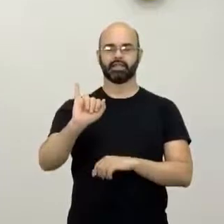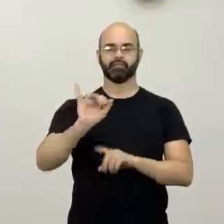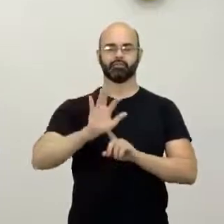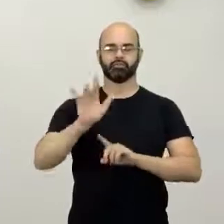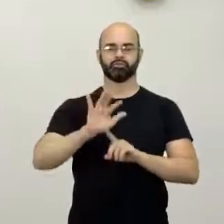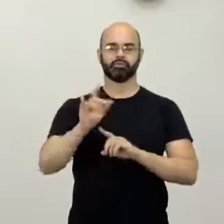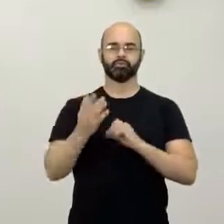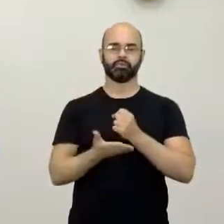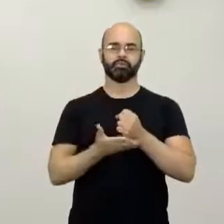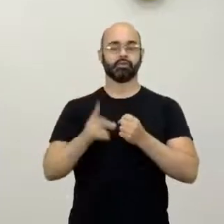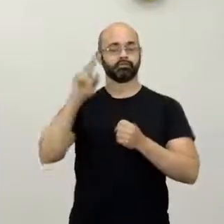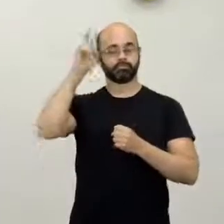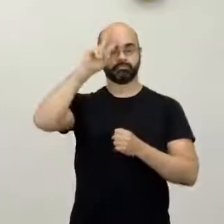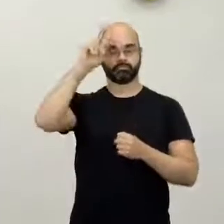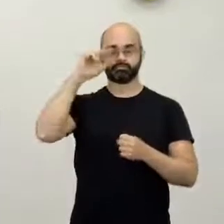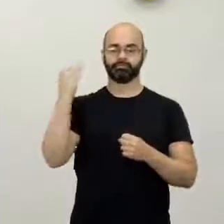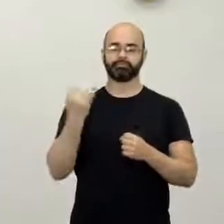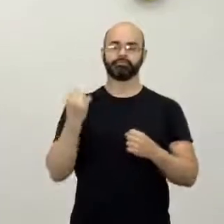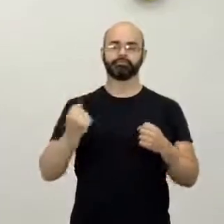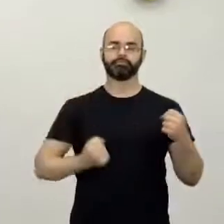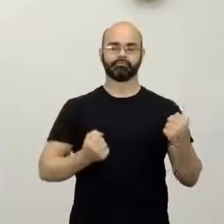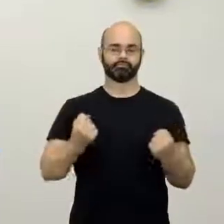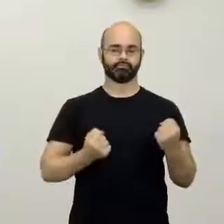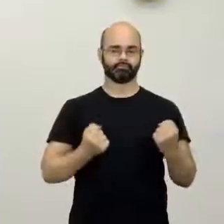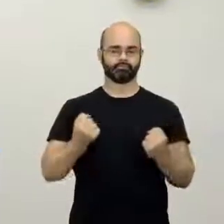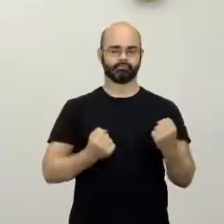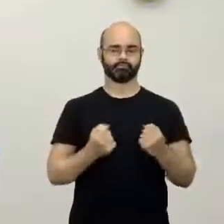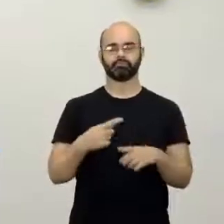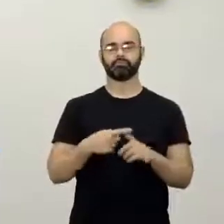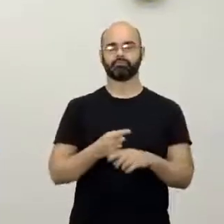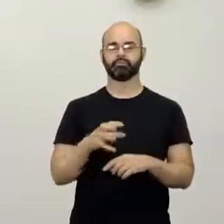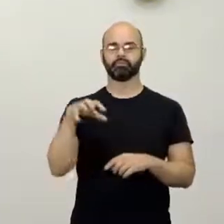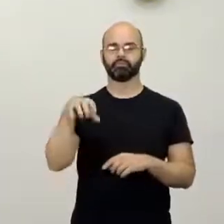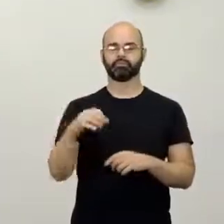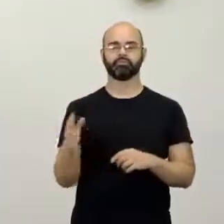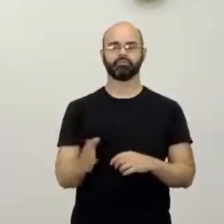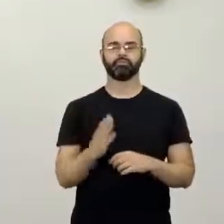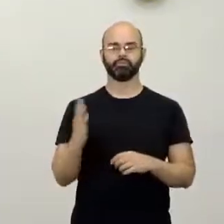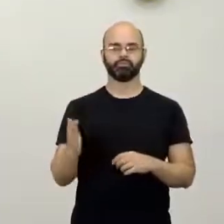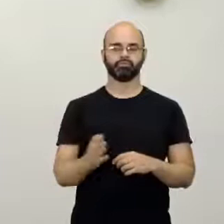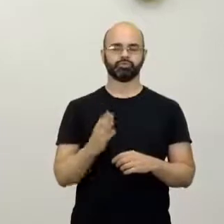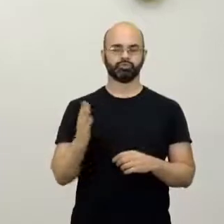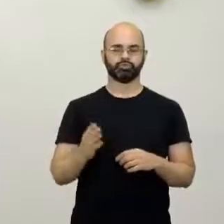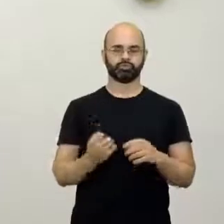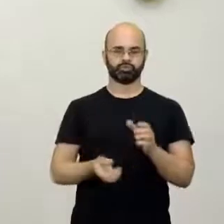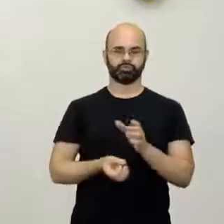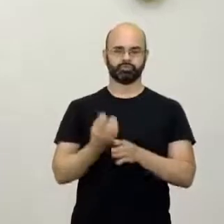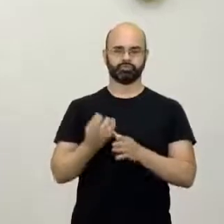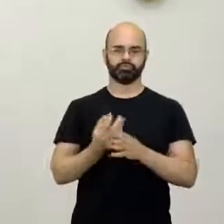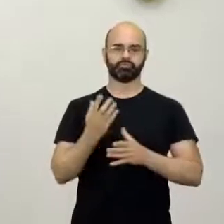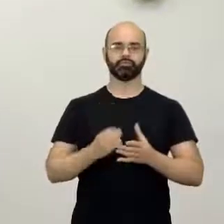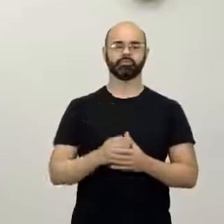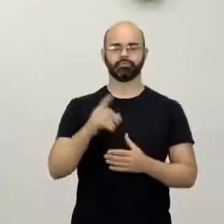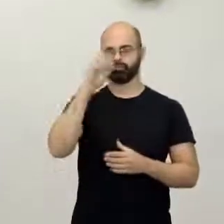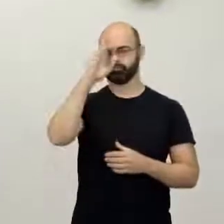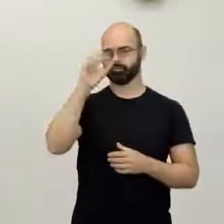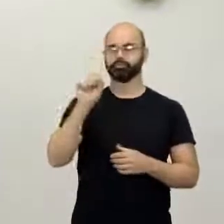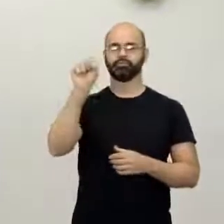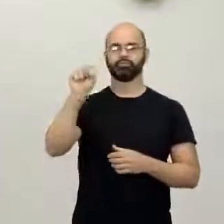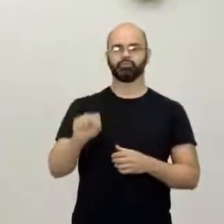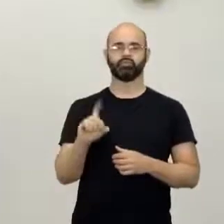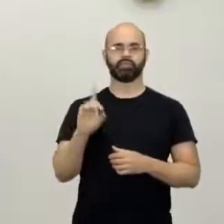indústrias automobilísticas. Então você tem só um setor produtivo, tendo aí um claro investimento, principalmente na região sudeste, que